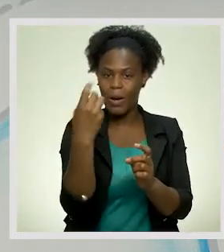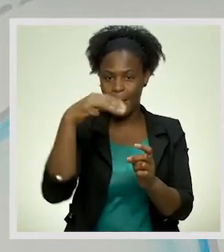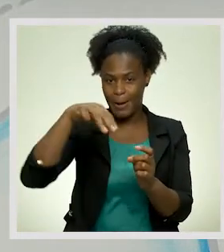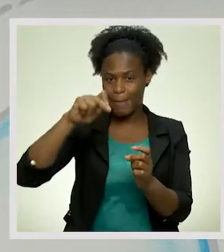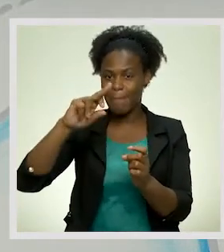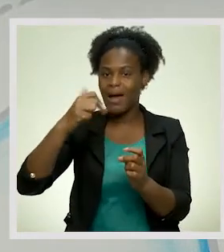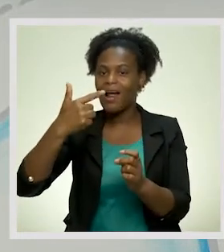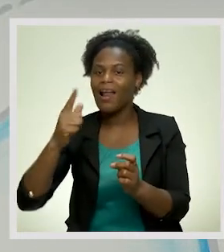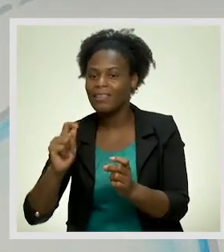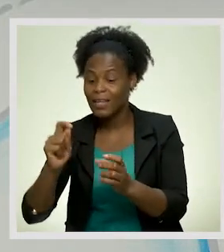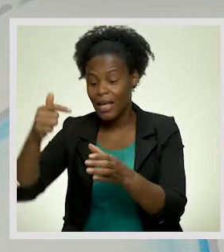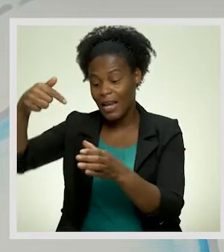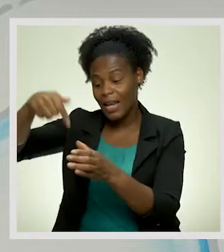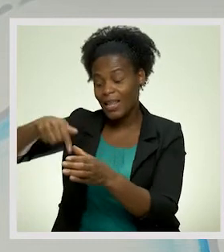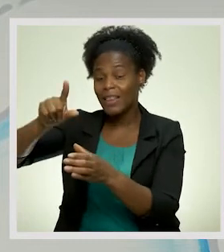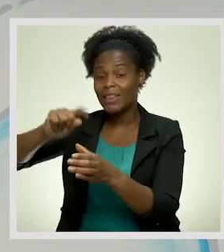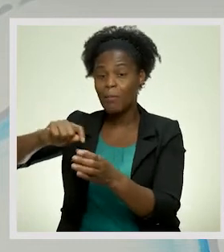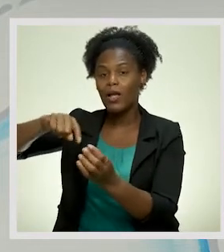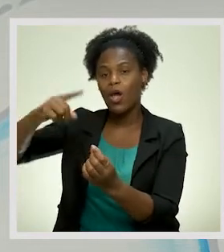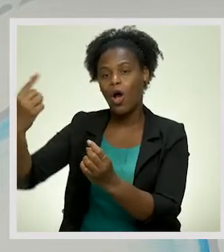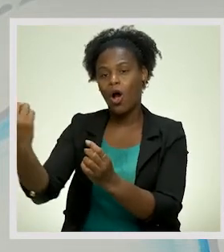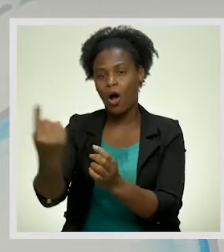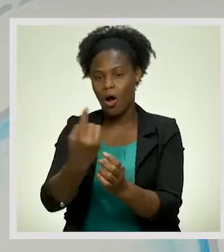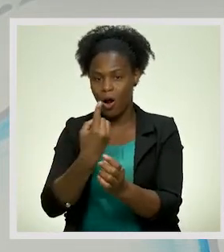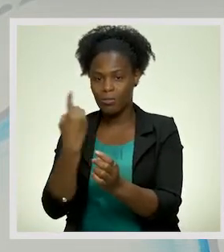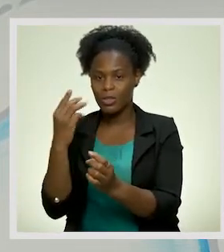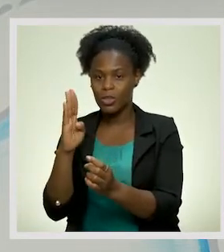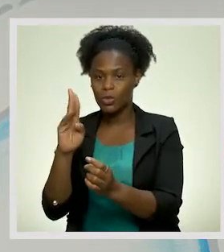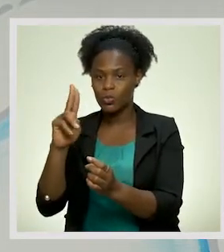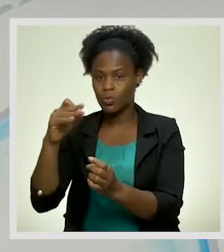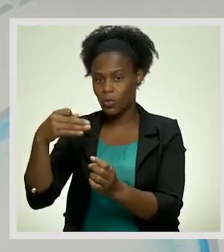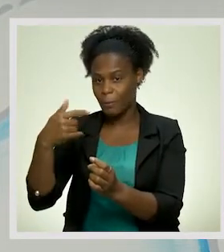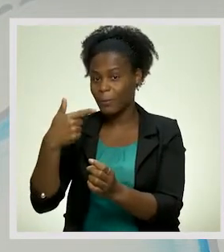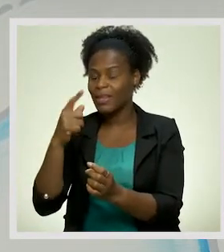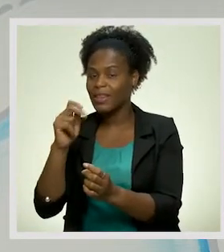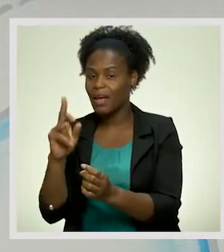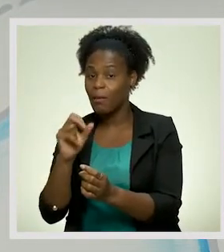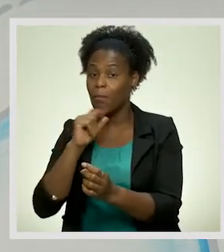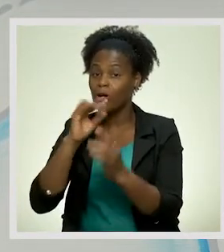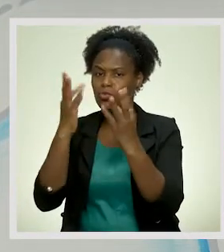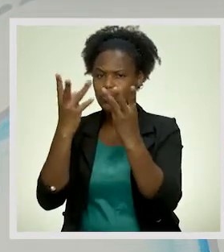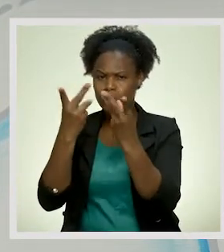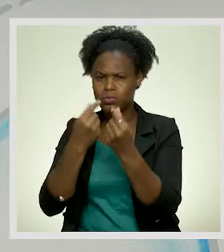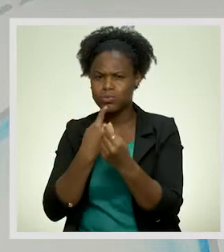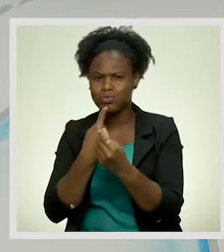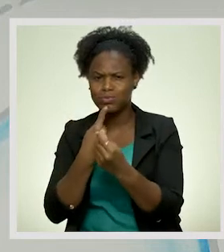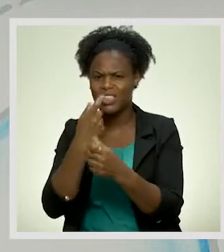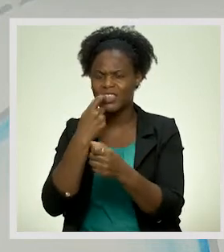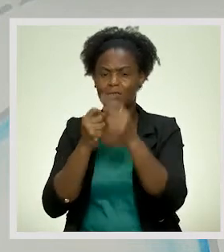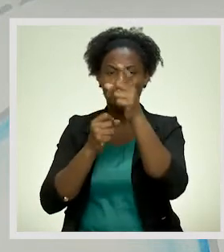de Júpiter. Nesse lugar, nós encontramos grandes quantidades de asteroides